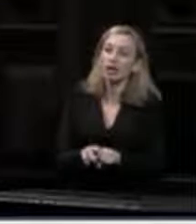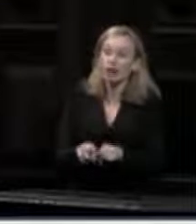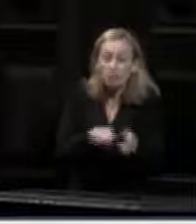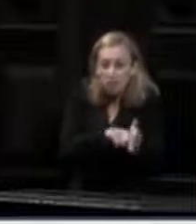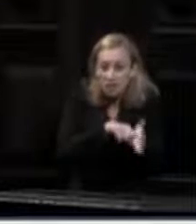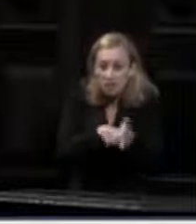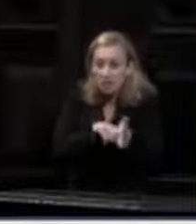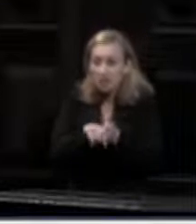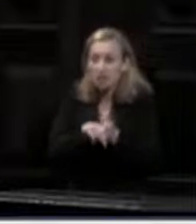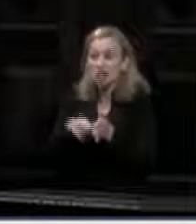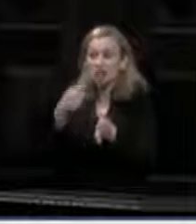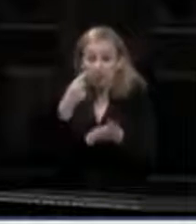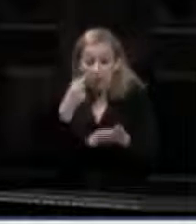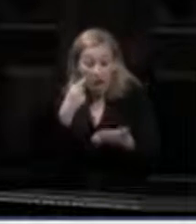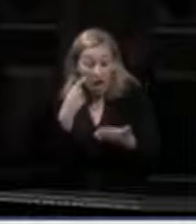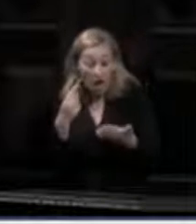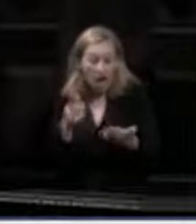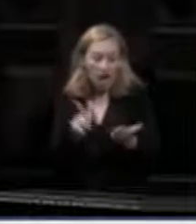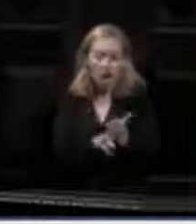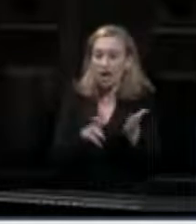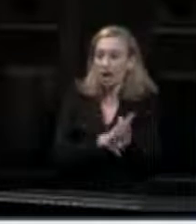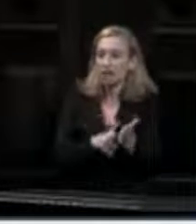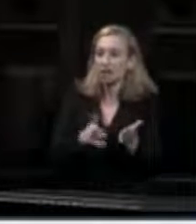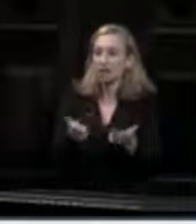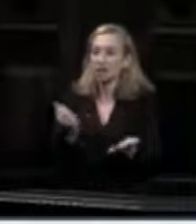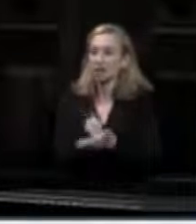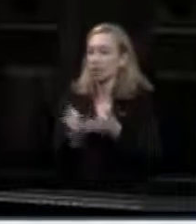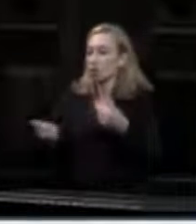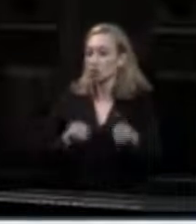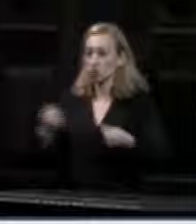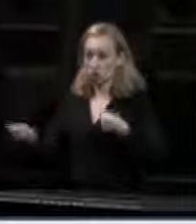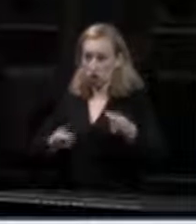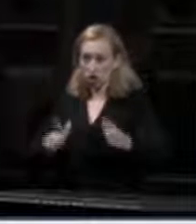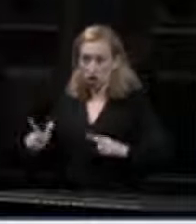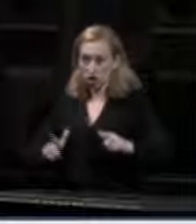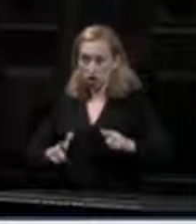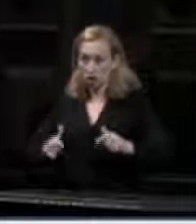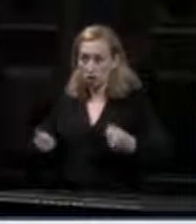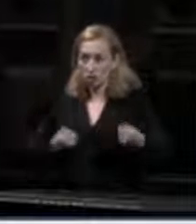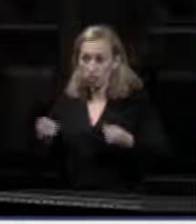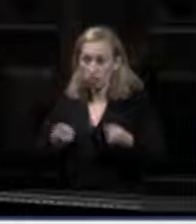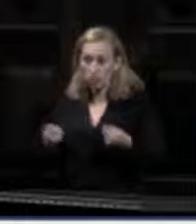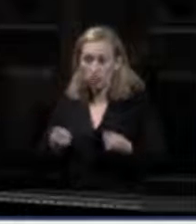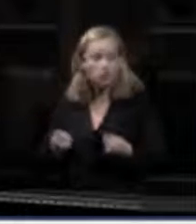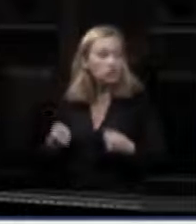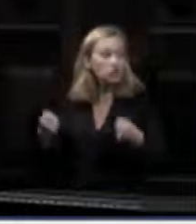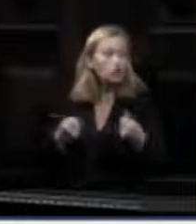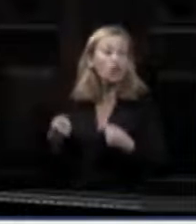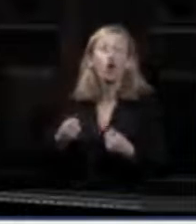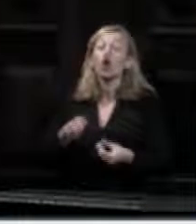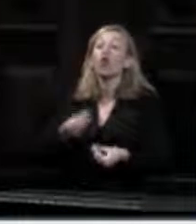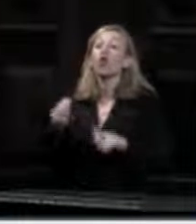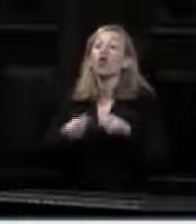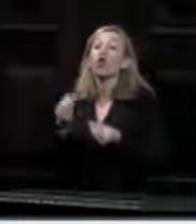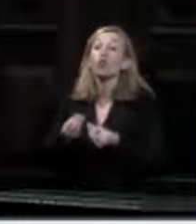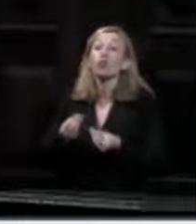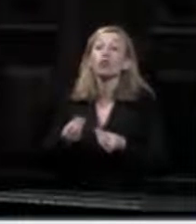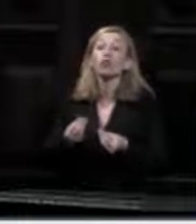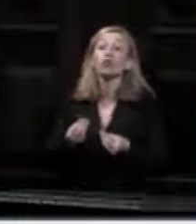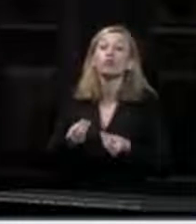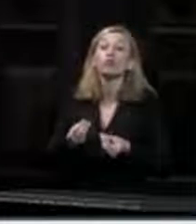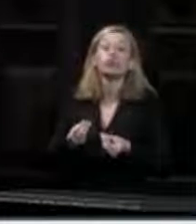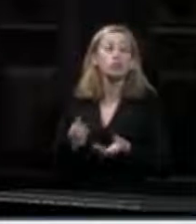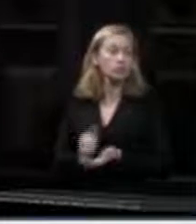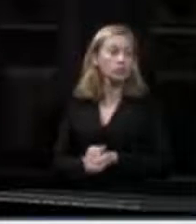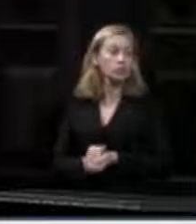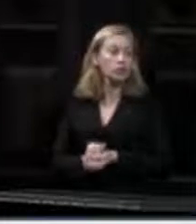motorista, a obrigatoriedade das duas vistorias e como é que vai ser? Porque o